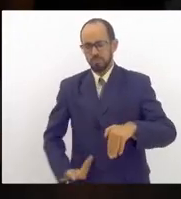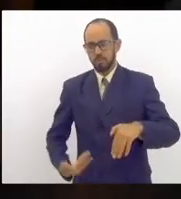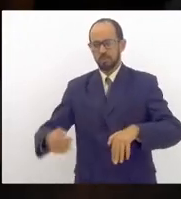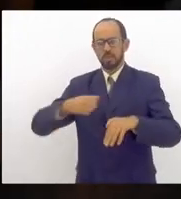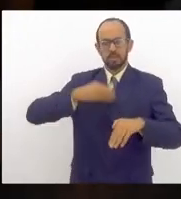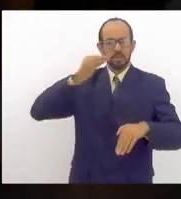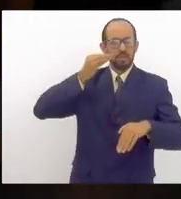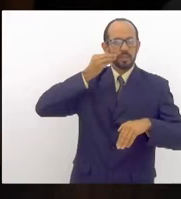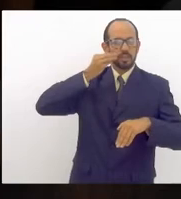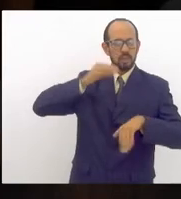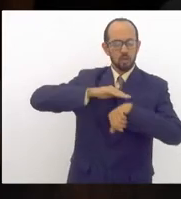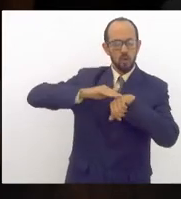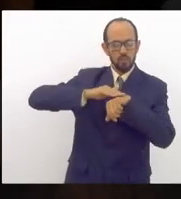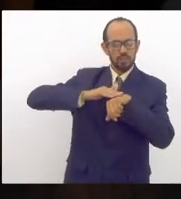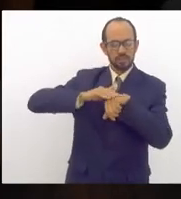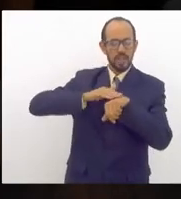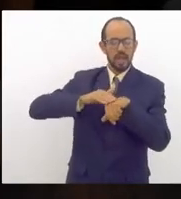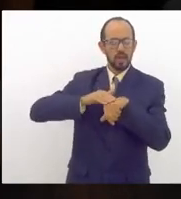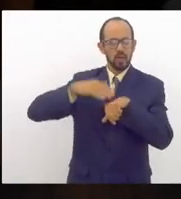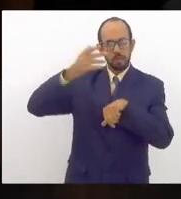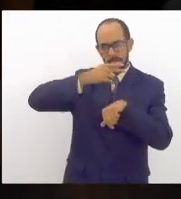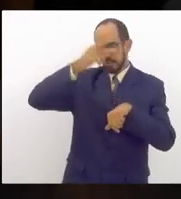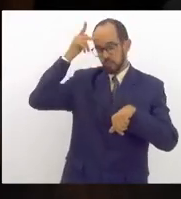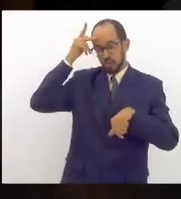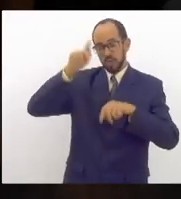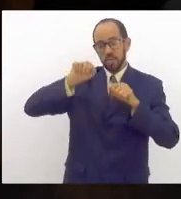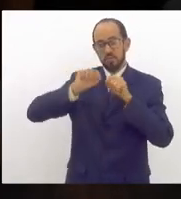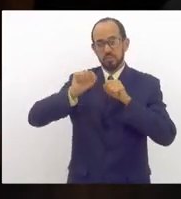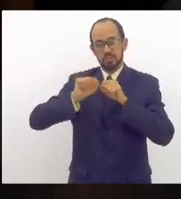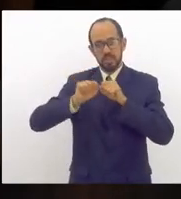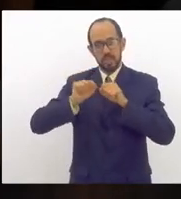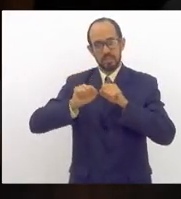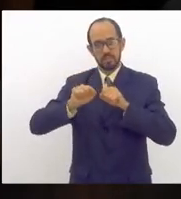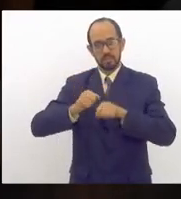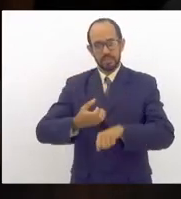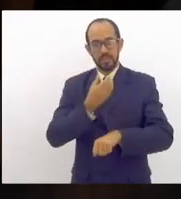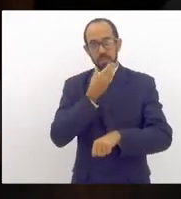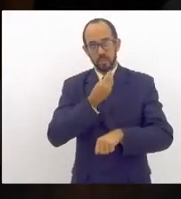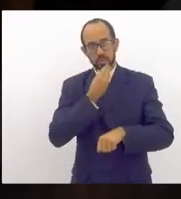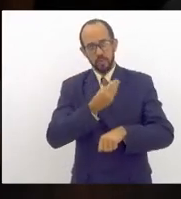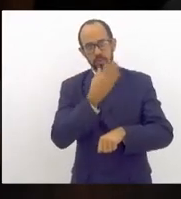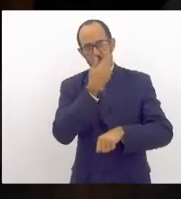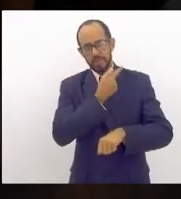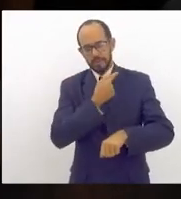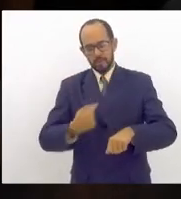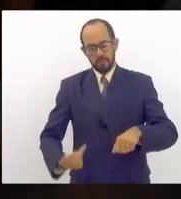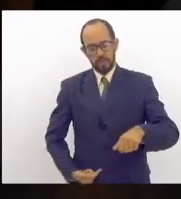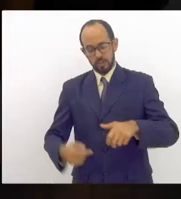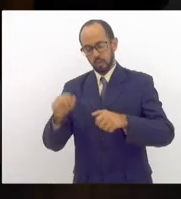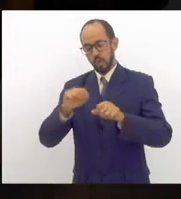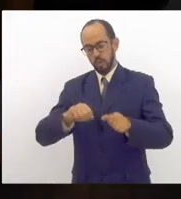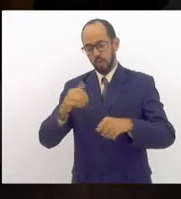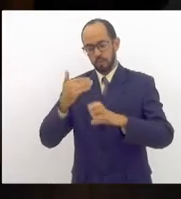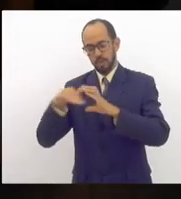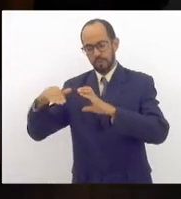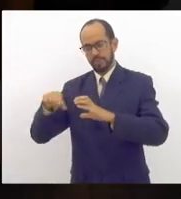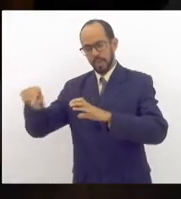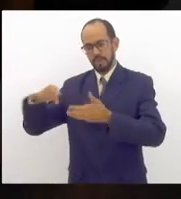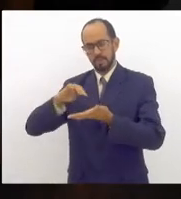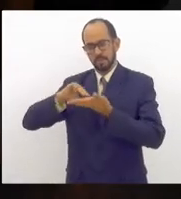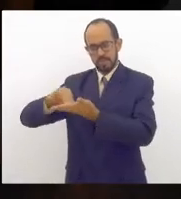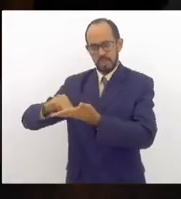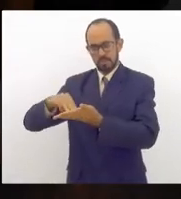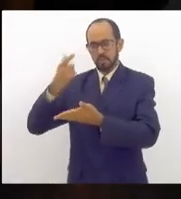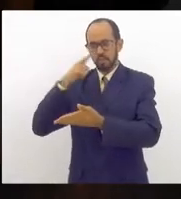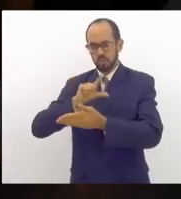conversar com alguém que fazer se ele fizesse aquele bendito homem que tá lá aquele Governador mandar esse esse essa mensagem para